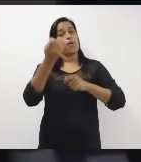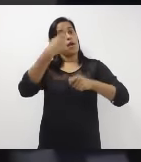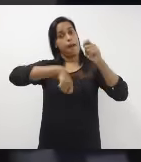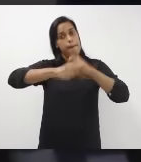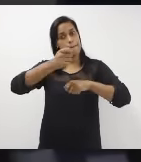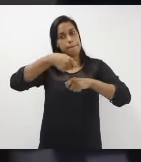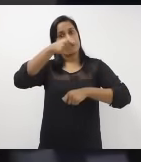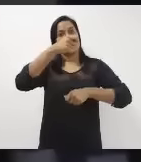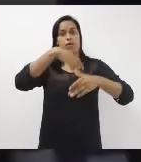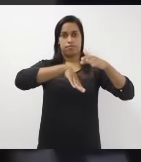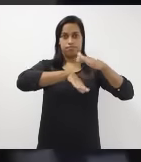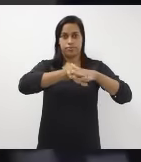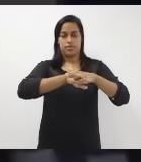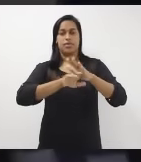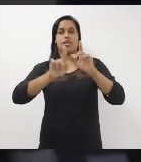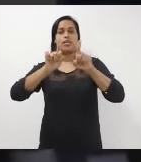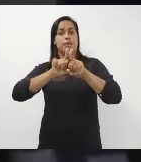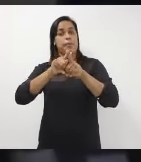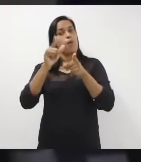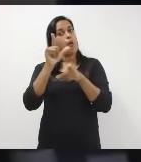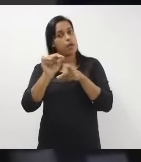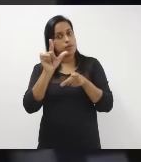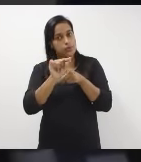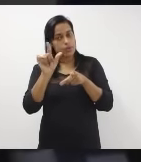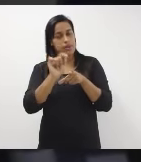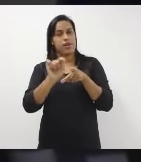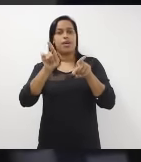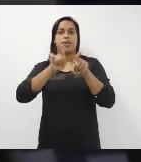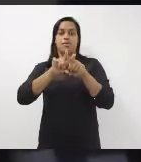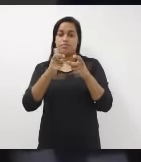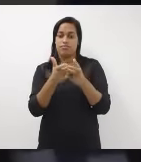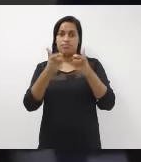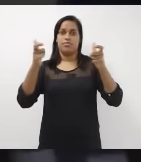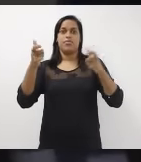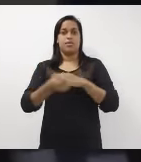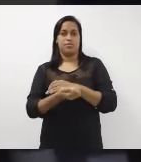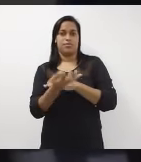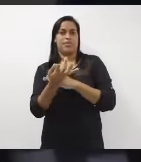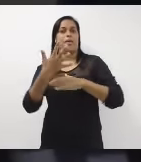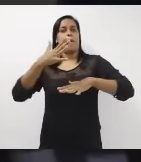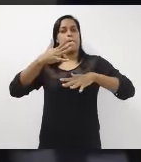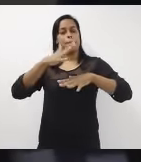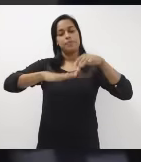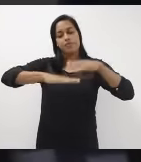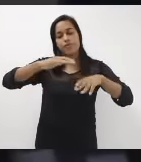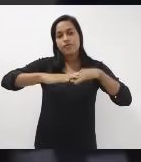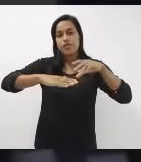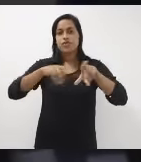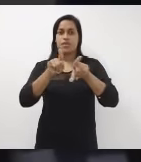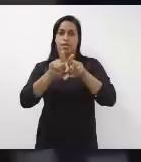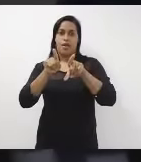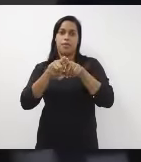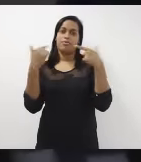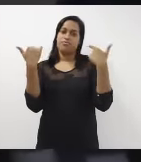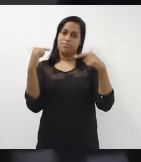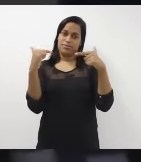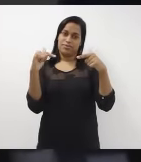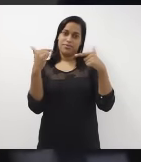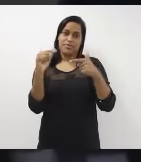estoque, maior o aluguel do espaço do almoxarifado e maior o custo de mão de obra e custo de seguro contra incêndio.